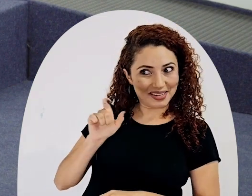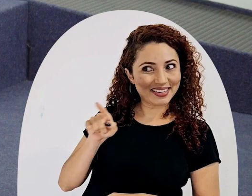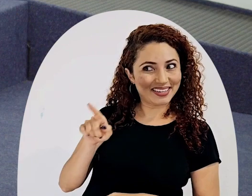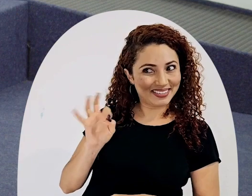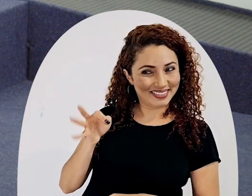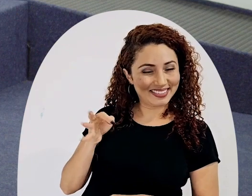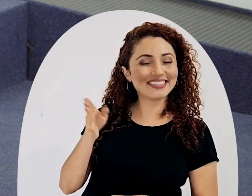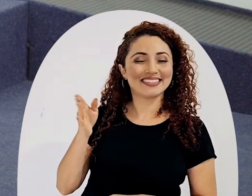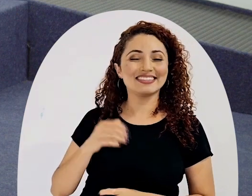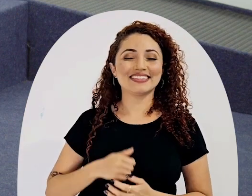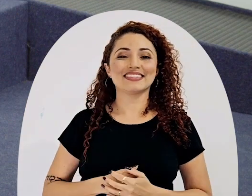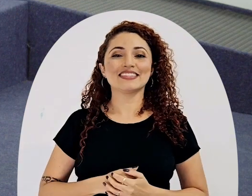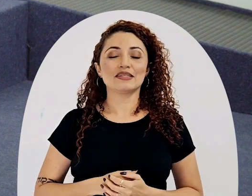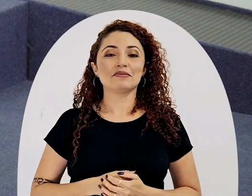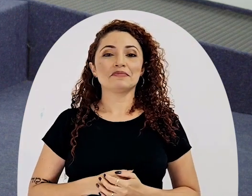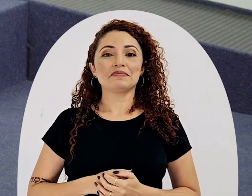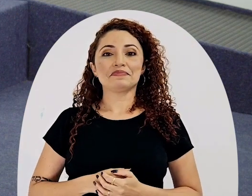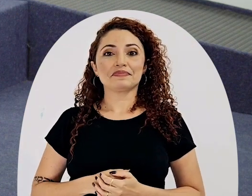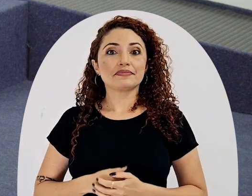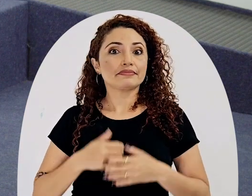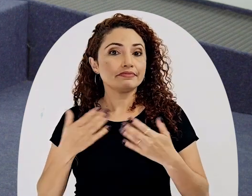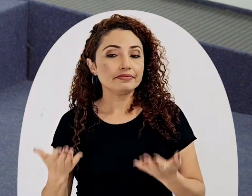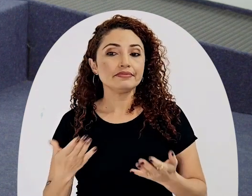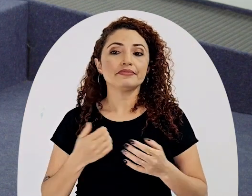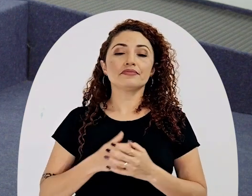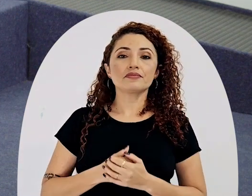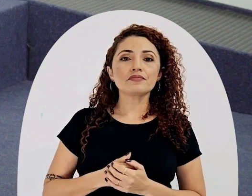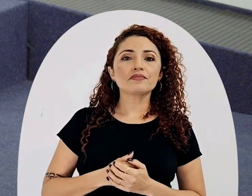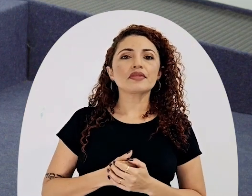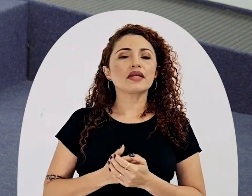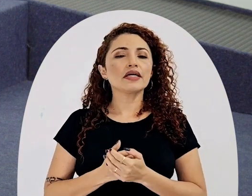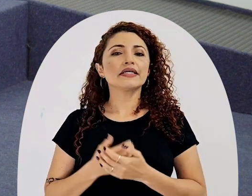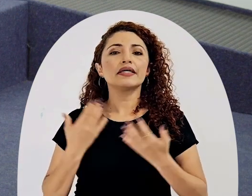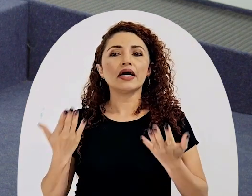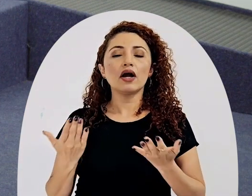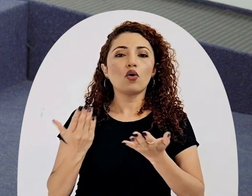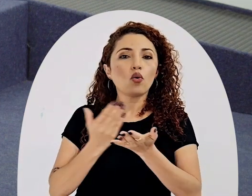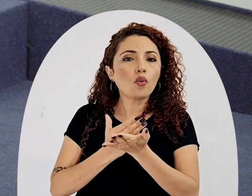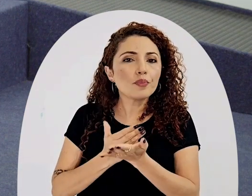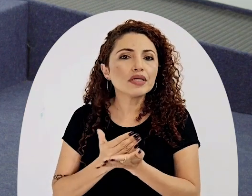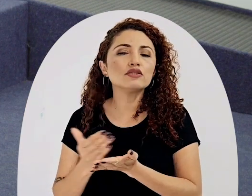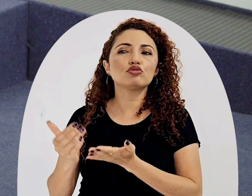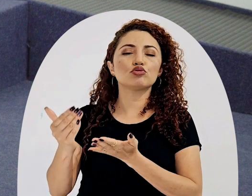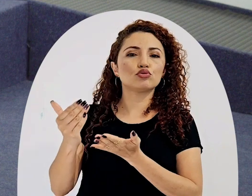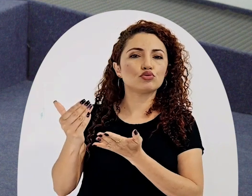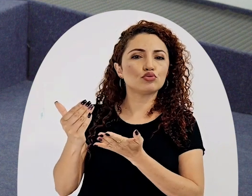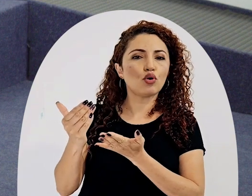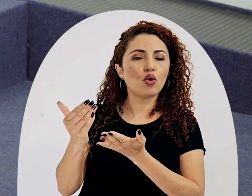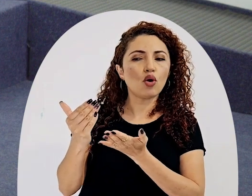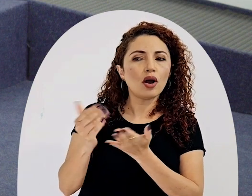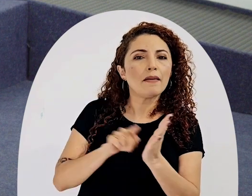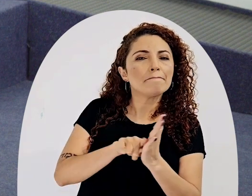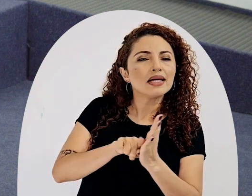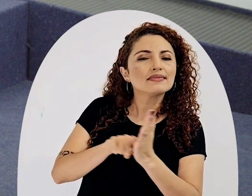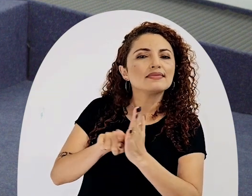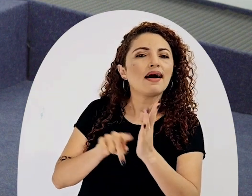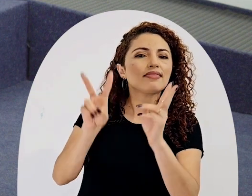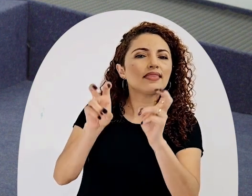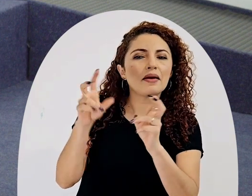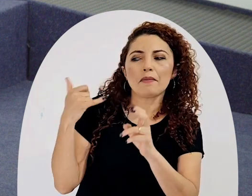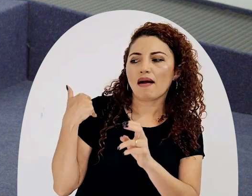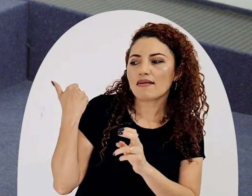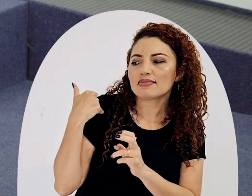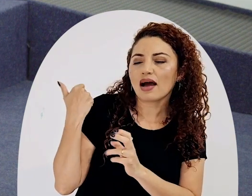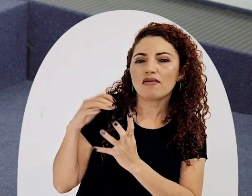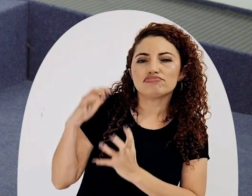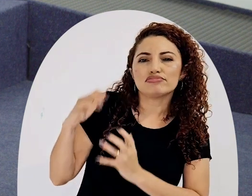Não, esse estudo ele começou com mais profundidade na pandemia, por quê? Na época da